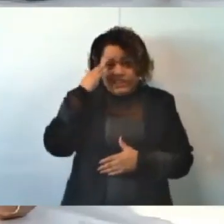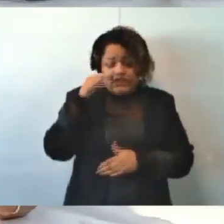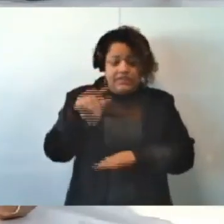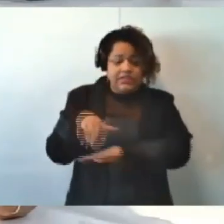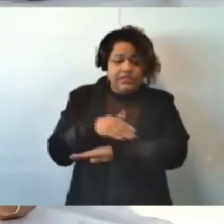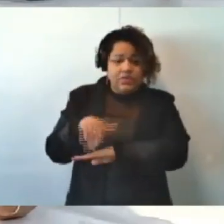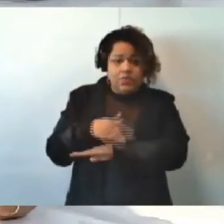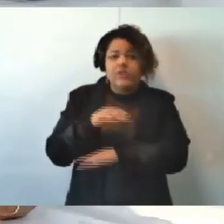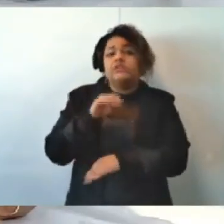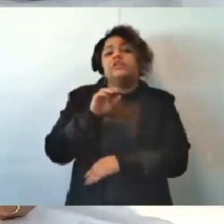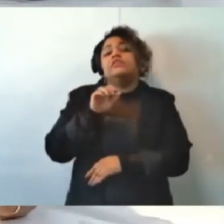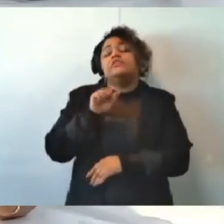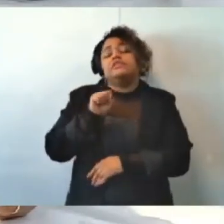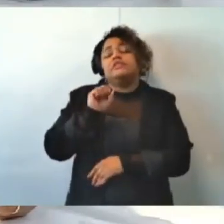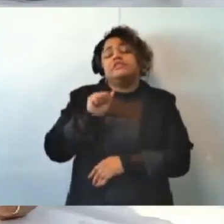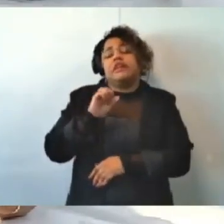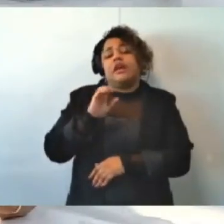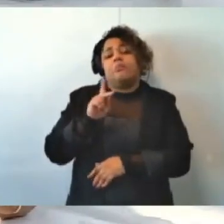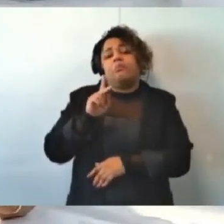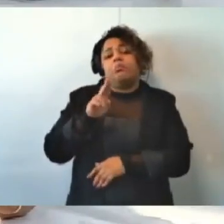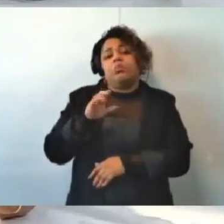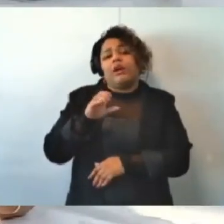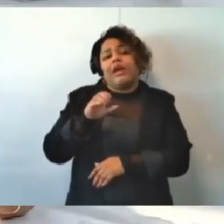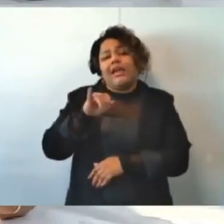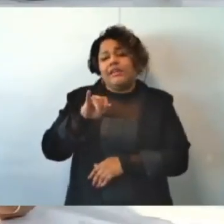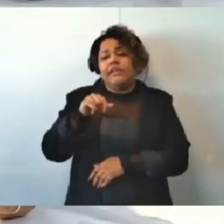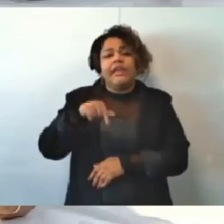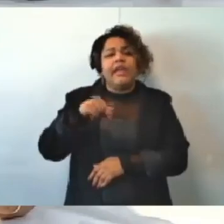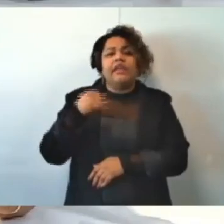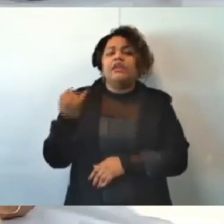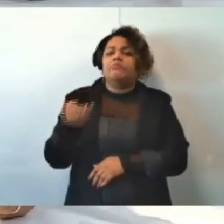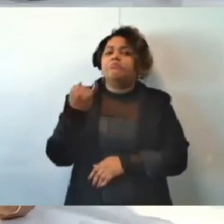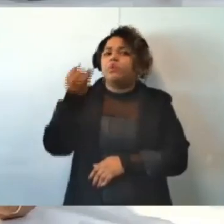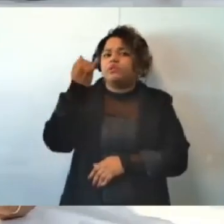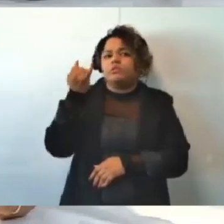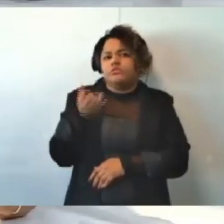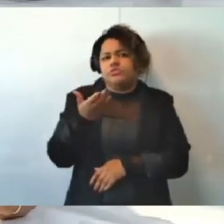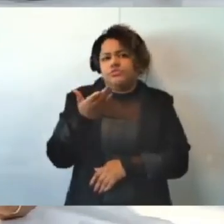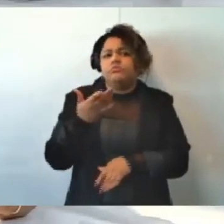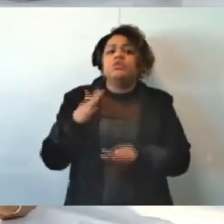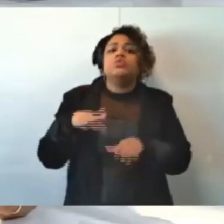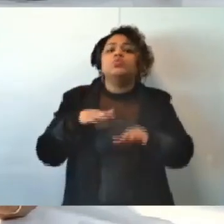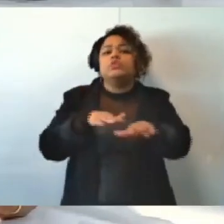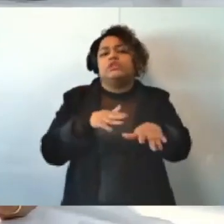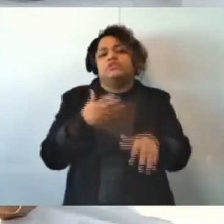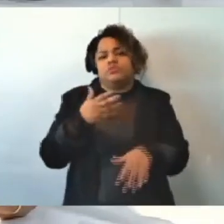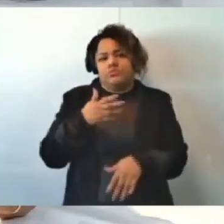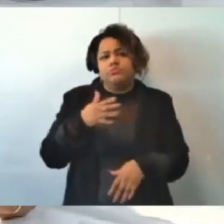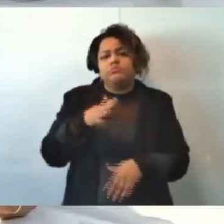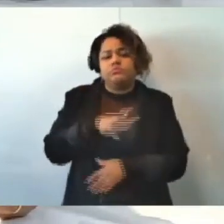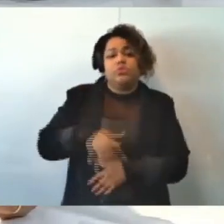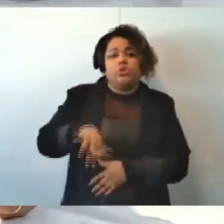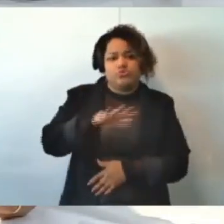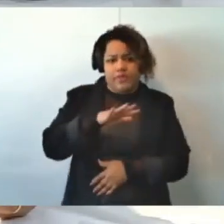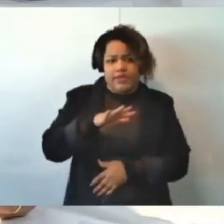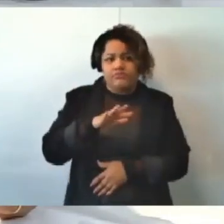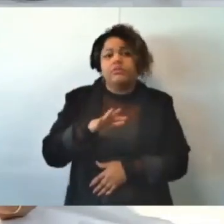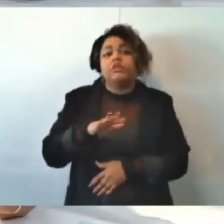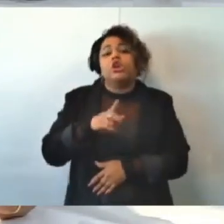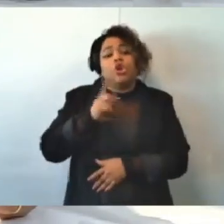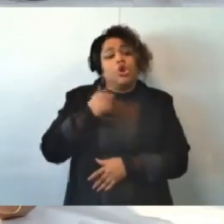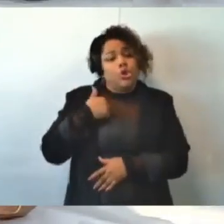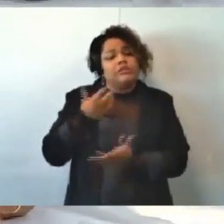bairro. Estamos a favor da revitalização, sim, pois reconhecemos sua